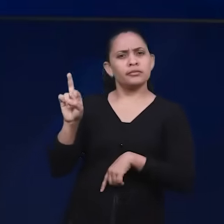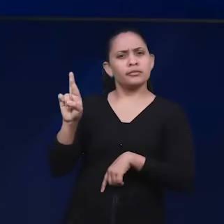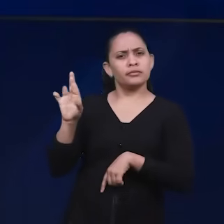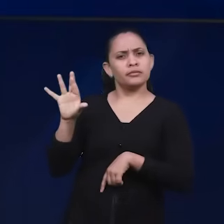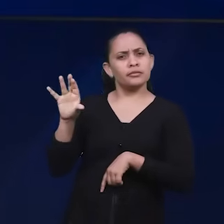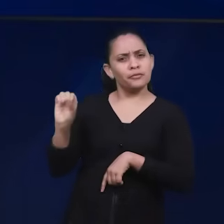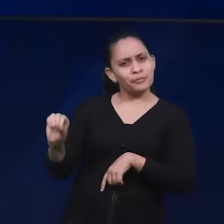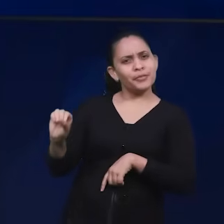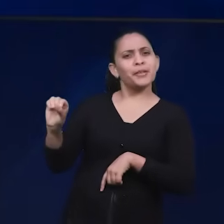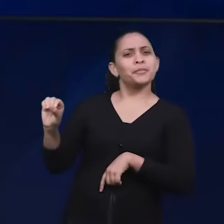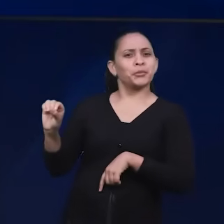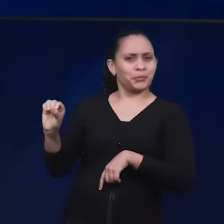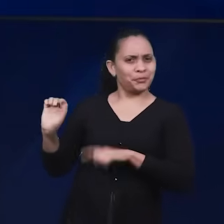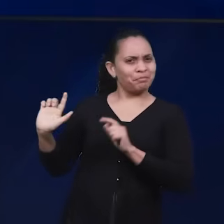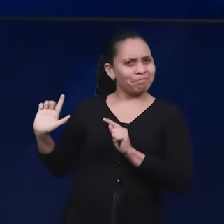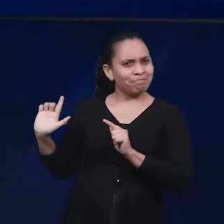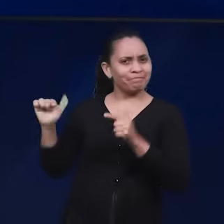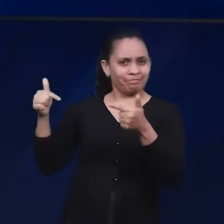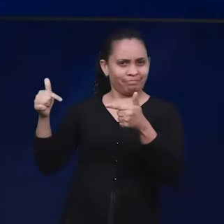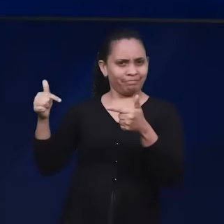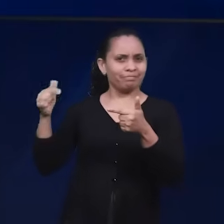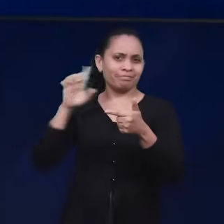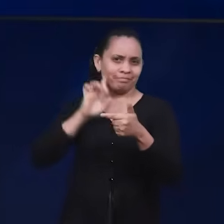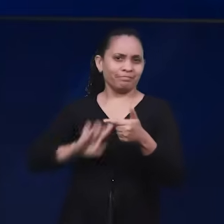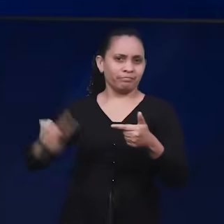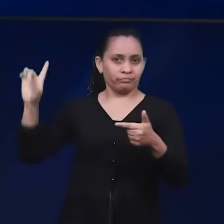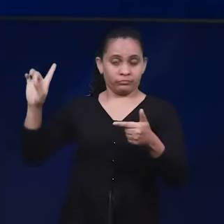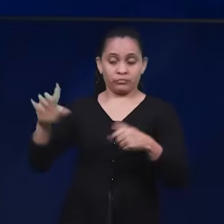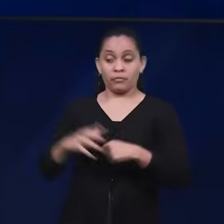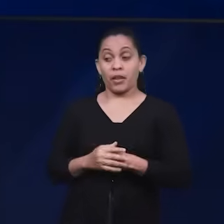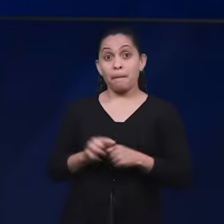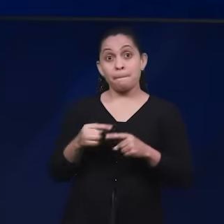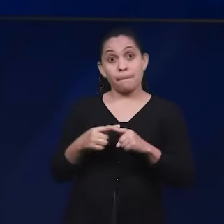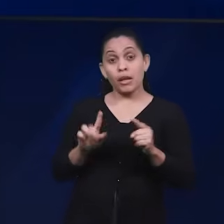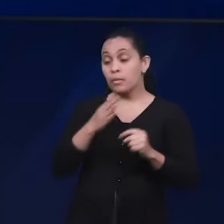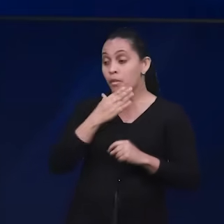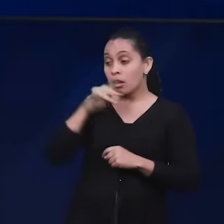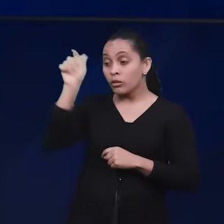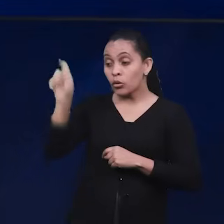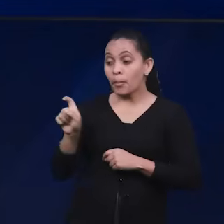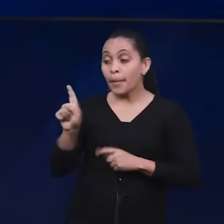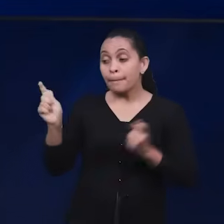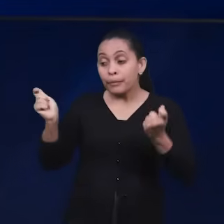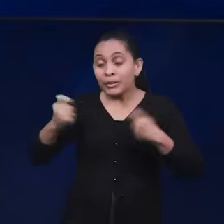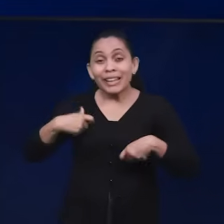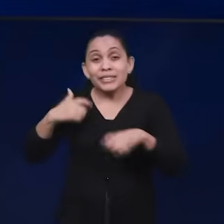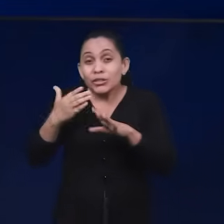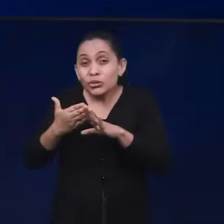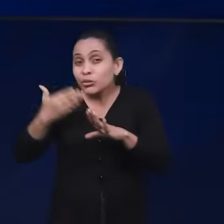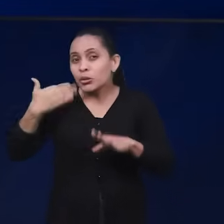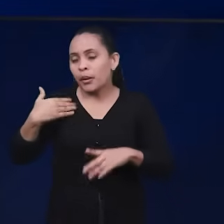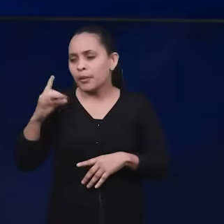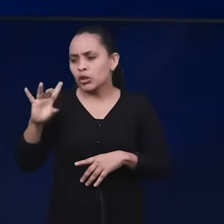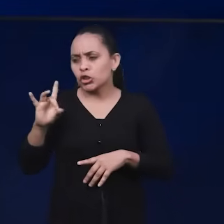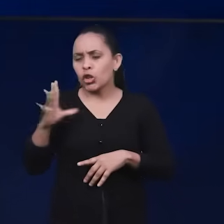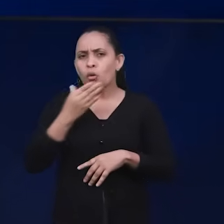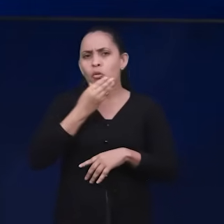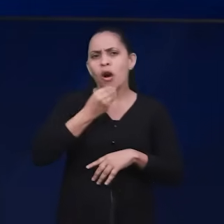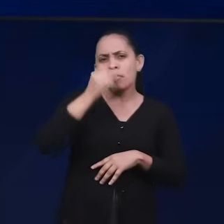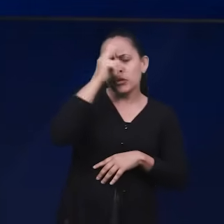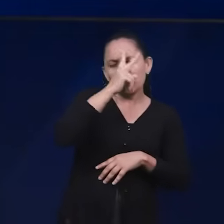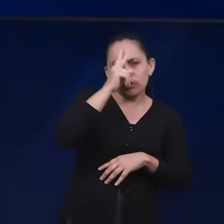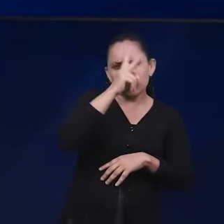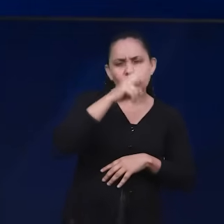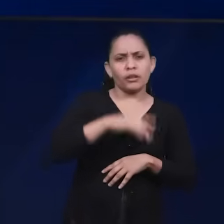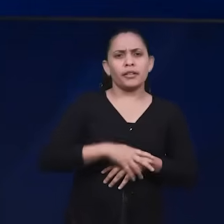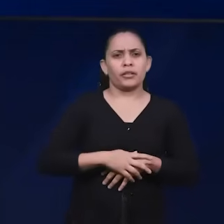Então Jesus, para que Natanael pudesse descobrir que Jesus não era somente um personagem, um